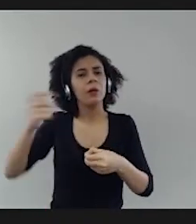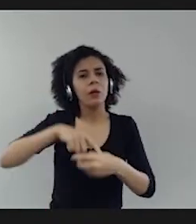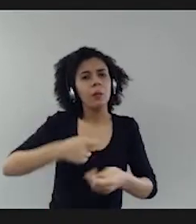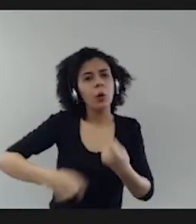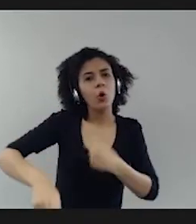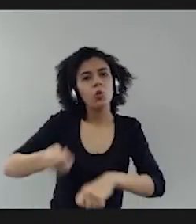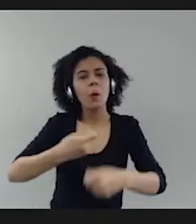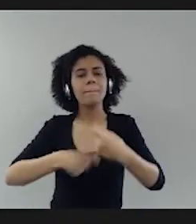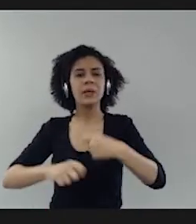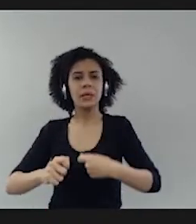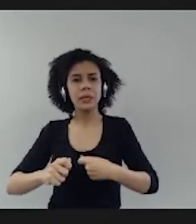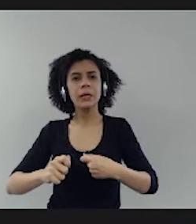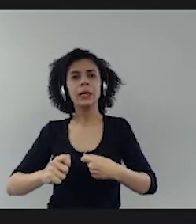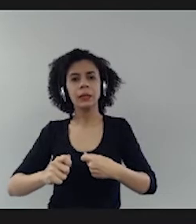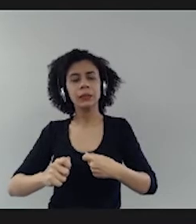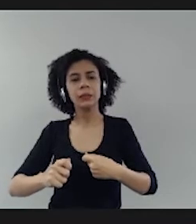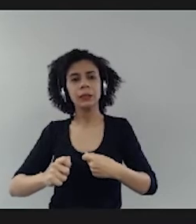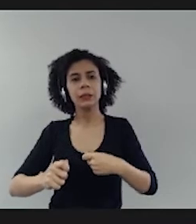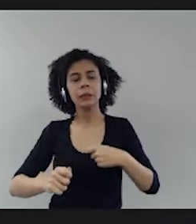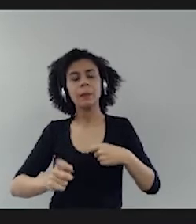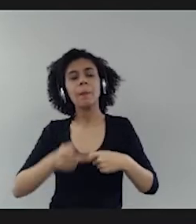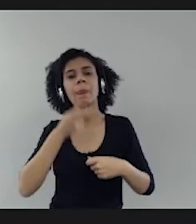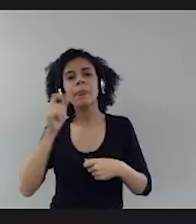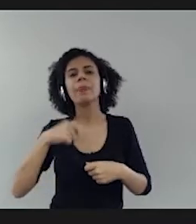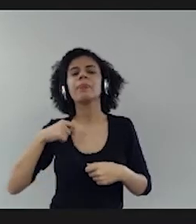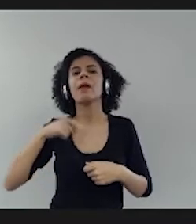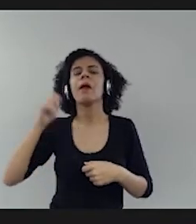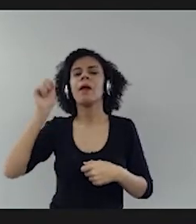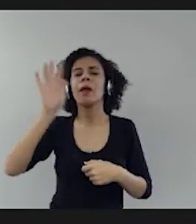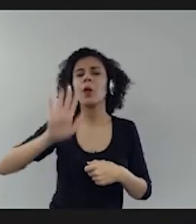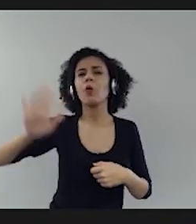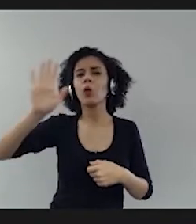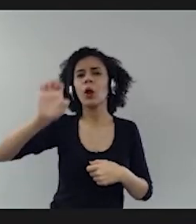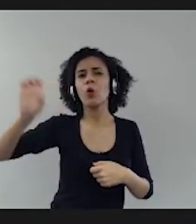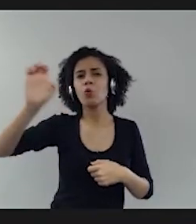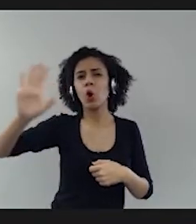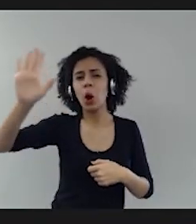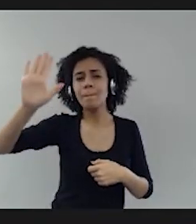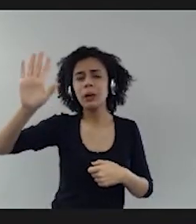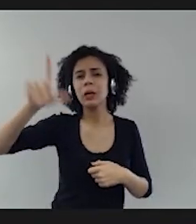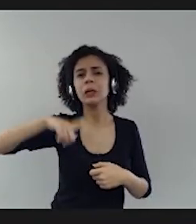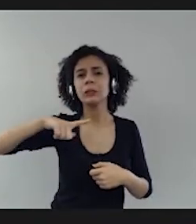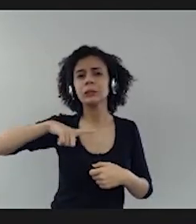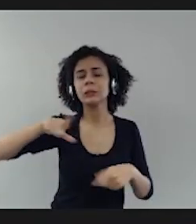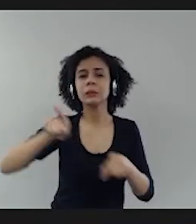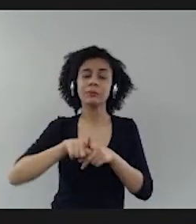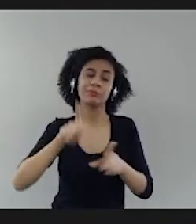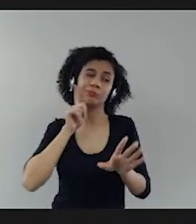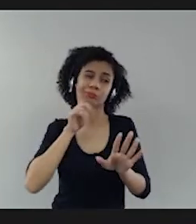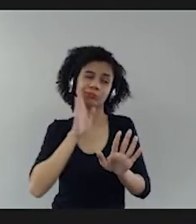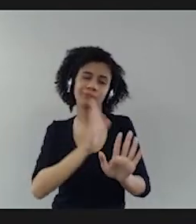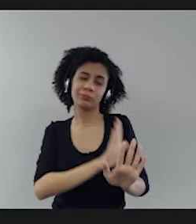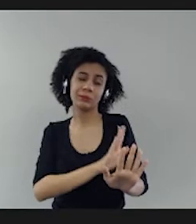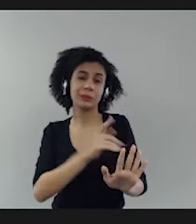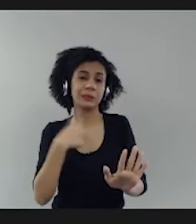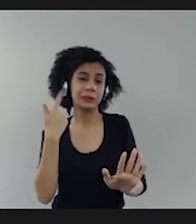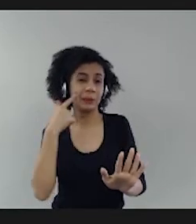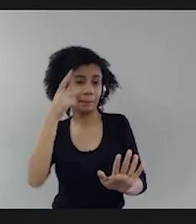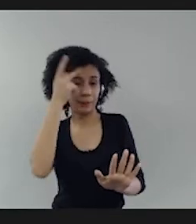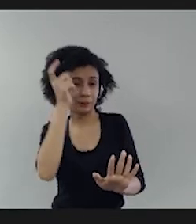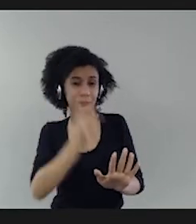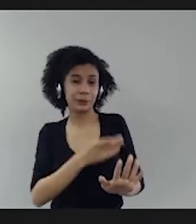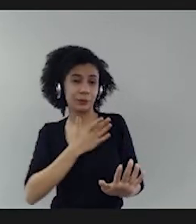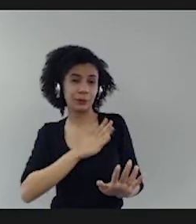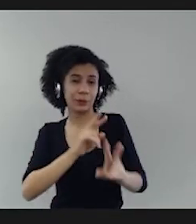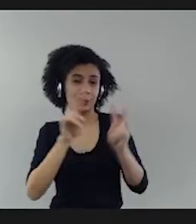verde, que já vem sendo discutida na Europa, e principalmente na Europa, porque os Estados Unidos, enfim, né? Tem uma pessoa lá que não